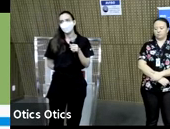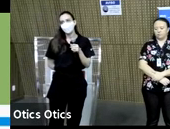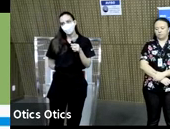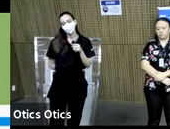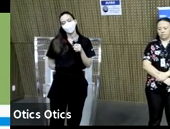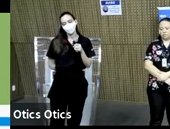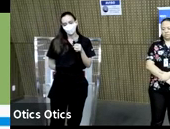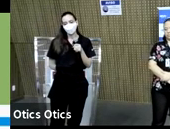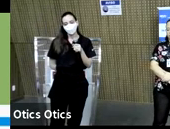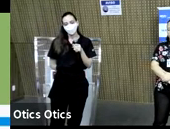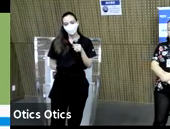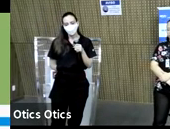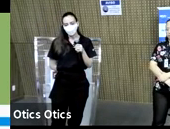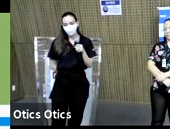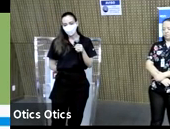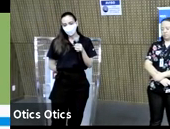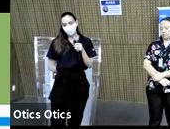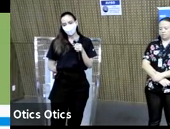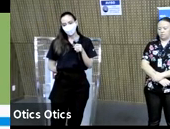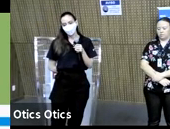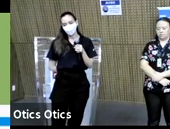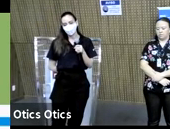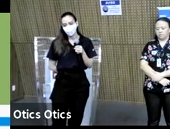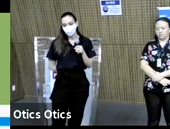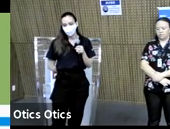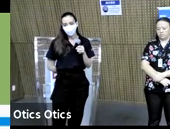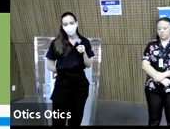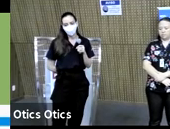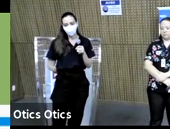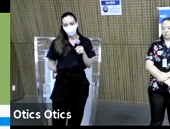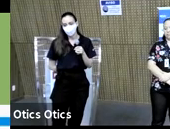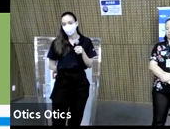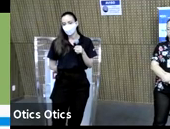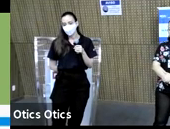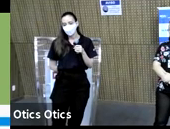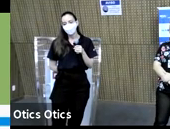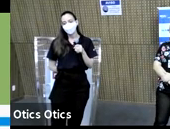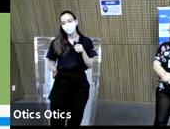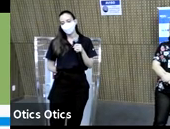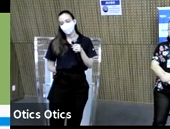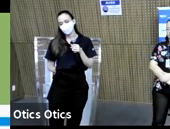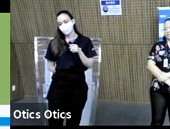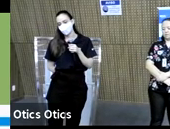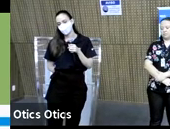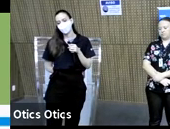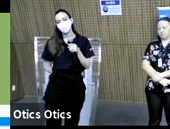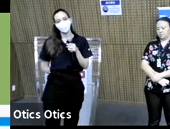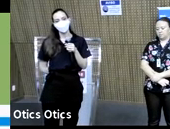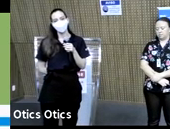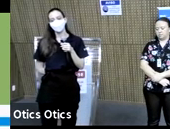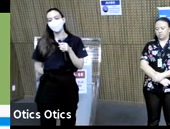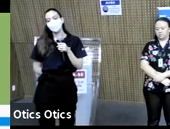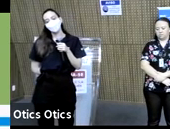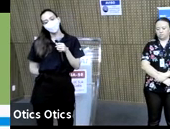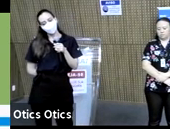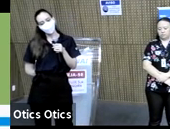do CIAP, tem essa queda. Então, de enfermagem, 23% em 2020, primeiro semestre de